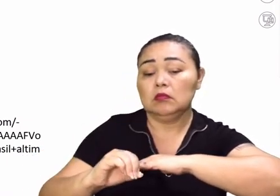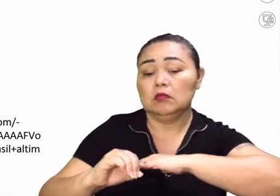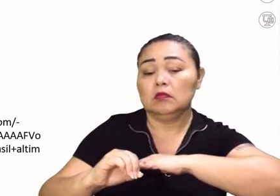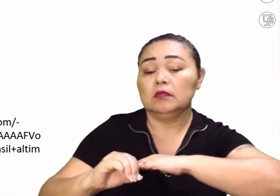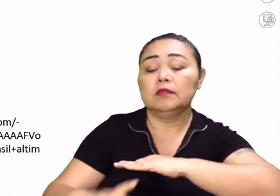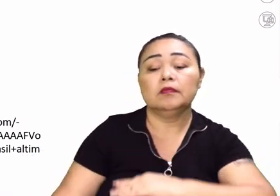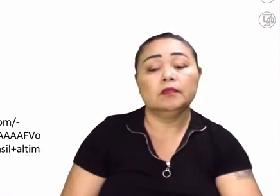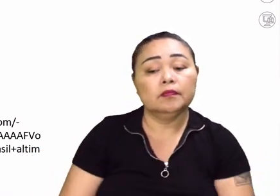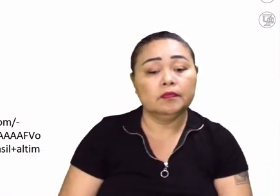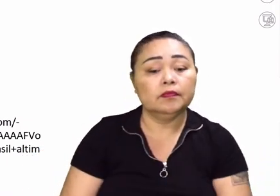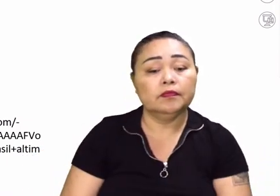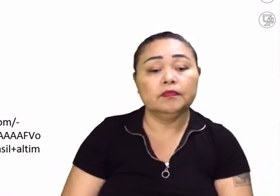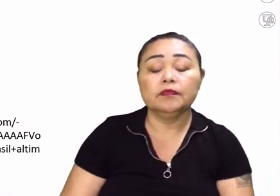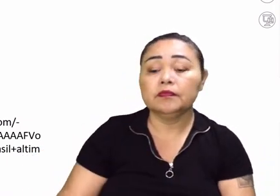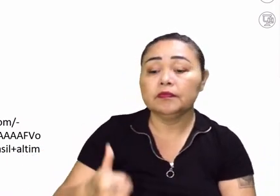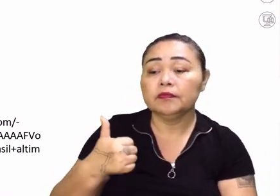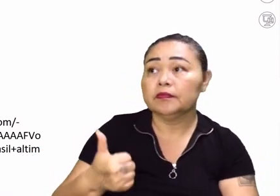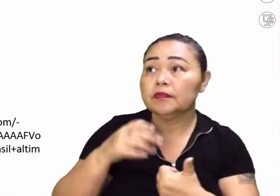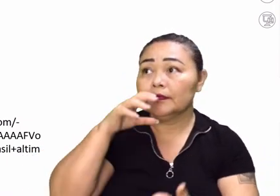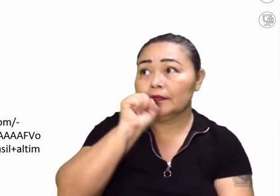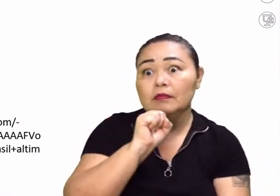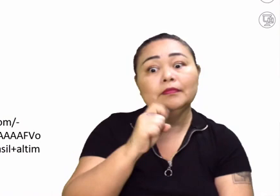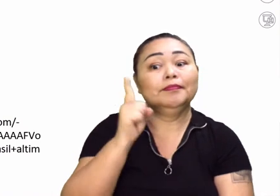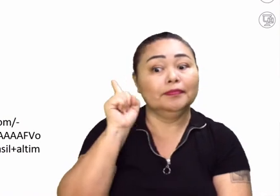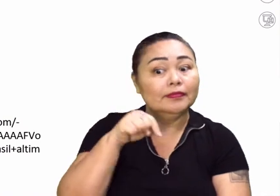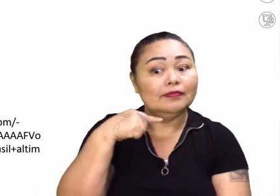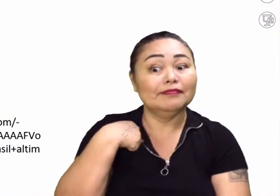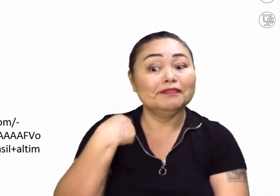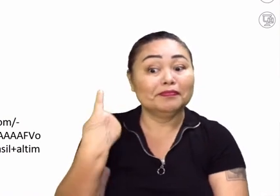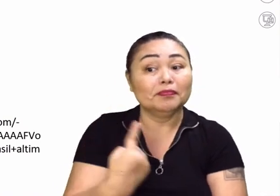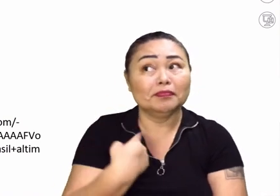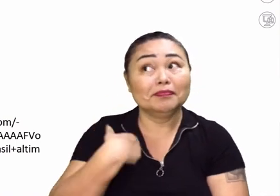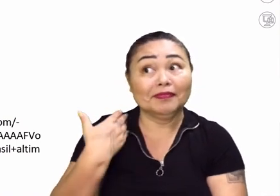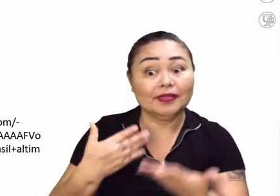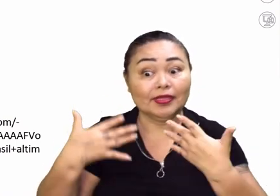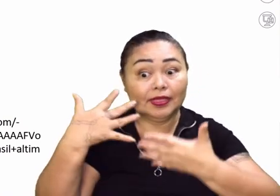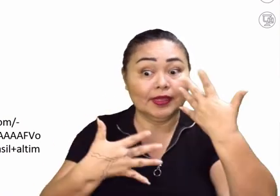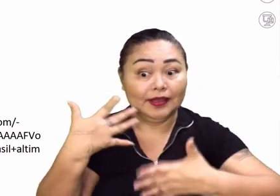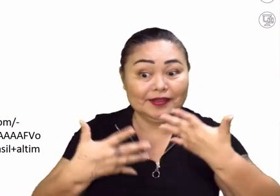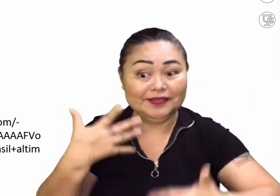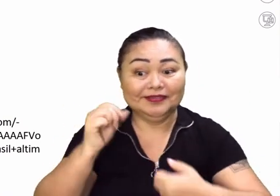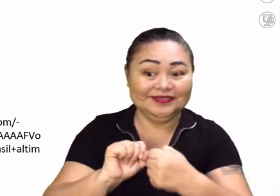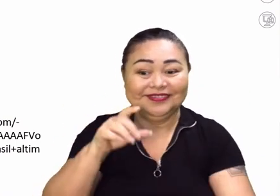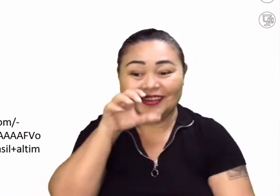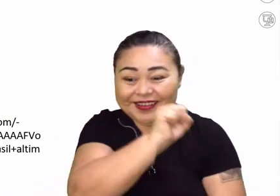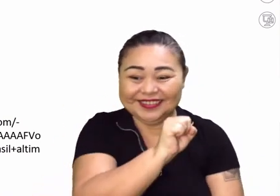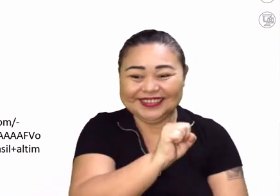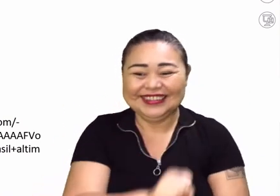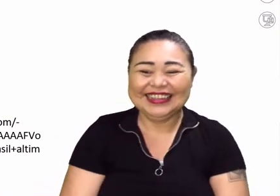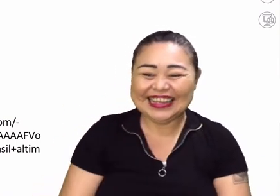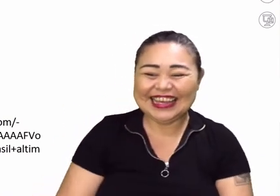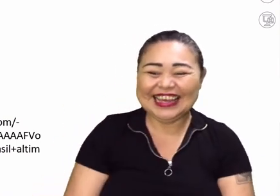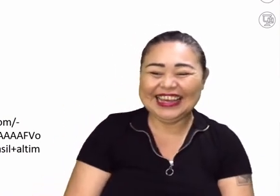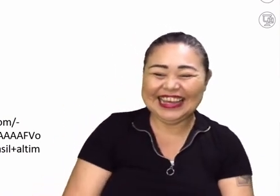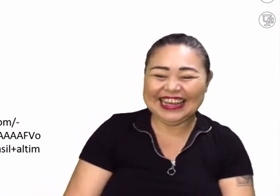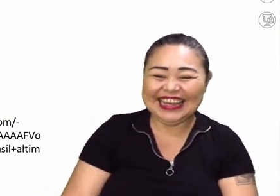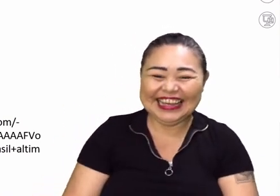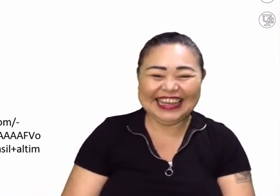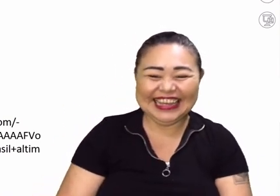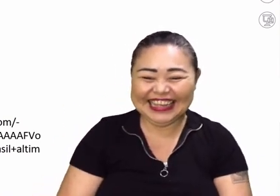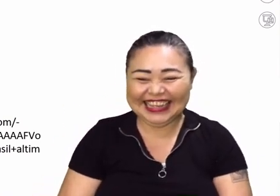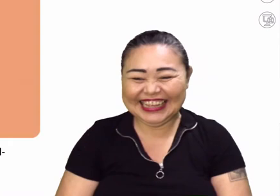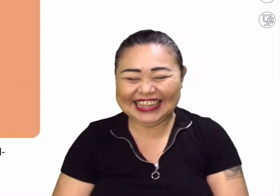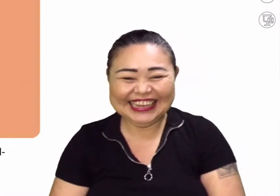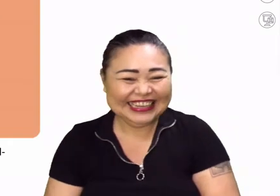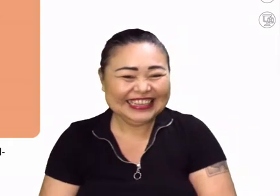isso mesmo beleza agora fala aí rápido demais que a nossa intérprete correu vamos lá e galera é o